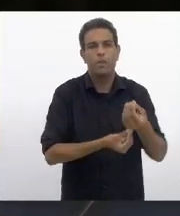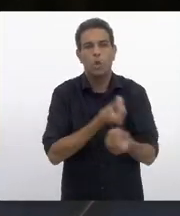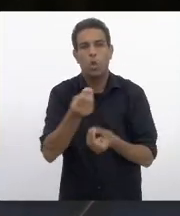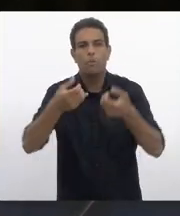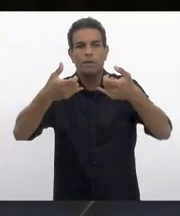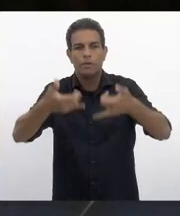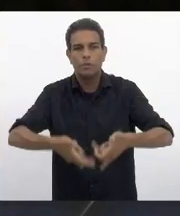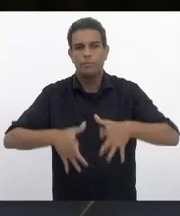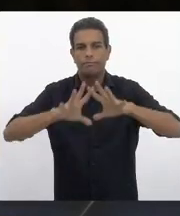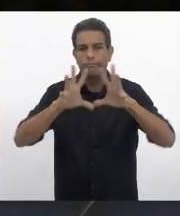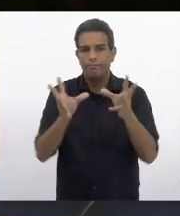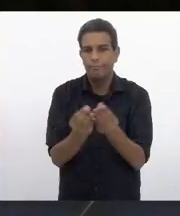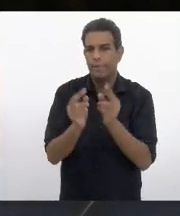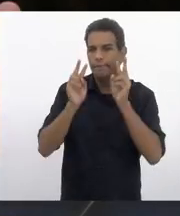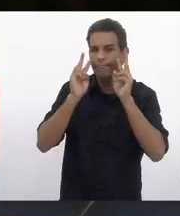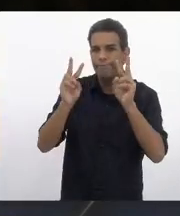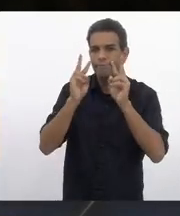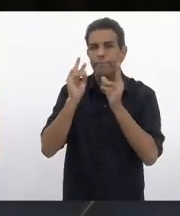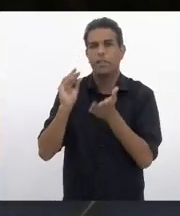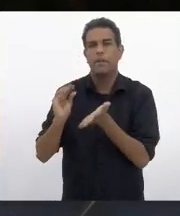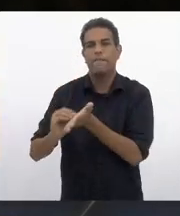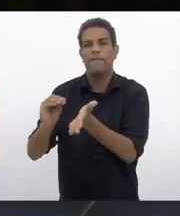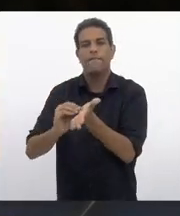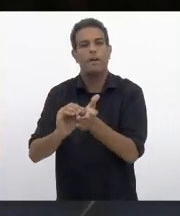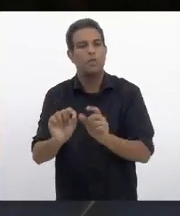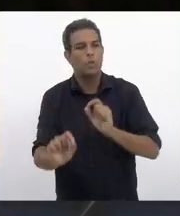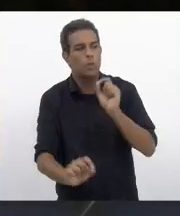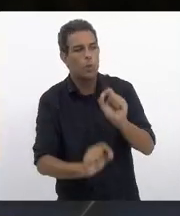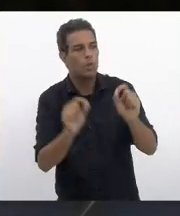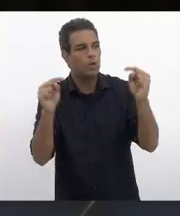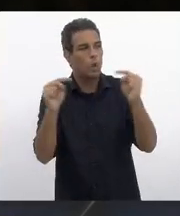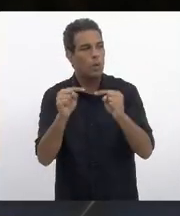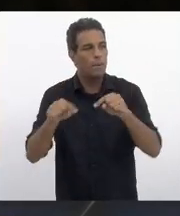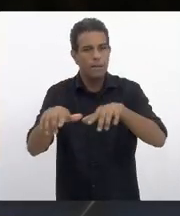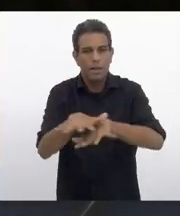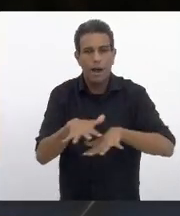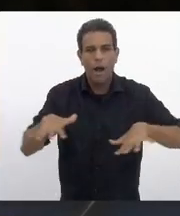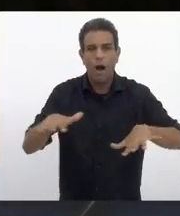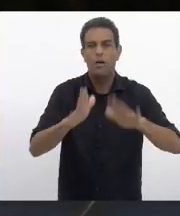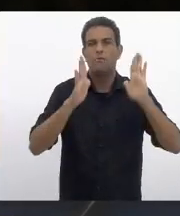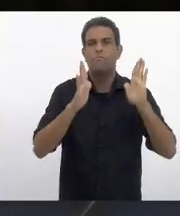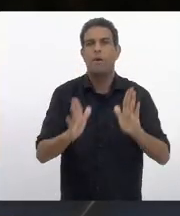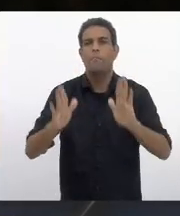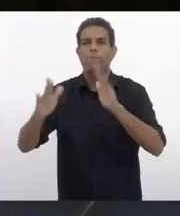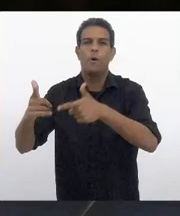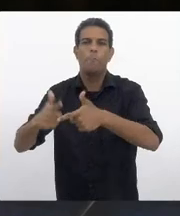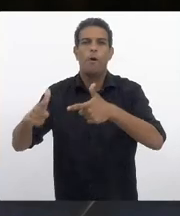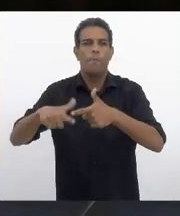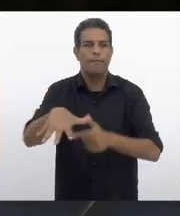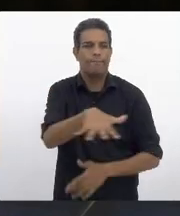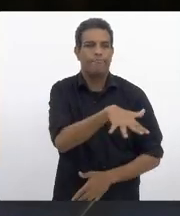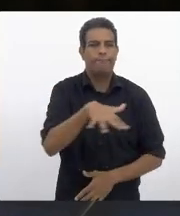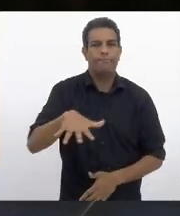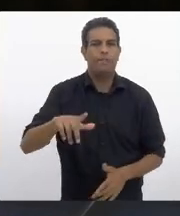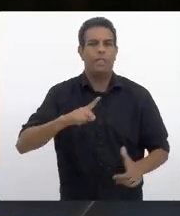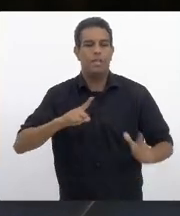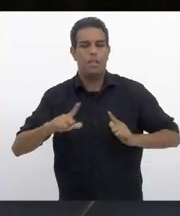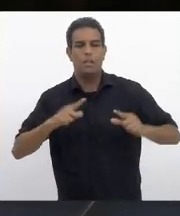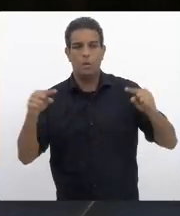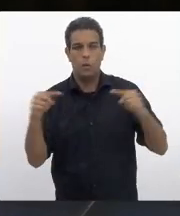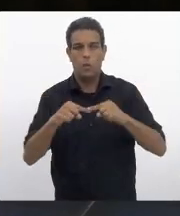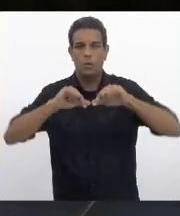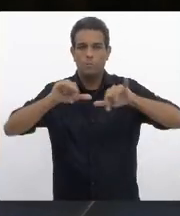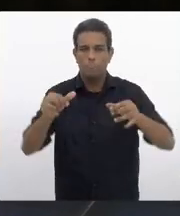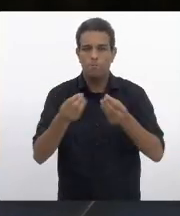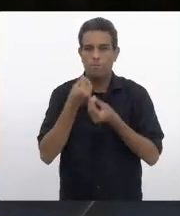você reconheceu, às vezes, até a falta de entendimento ou de uma visão daquele problema que estava acontecendo, que nos foi trazido, você muito